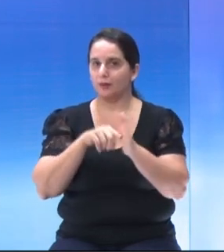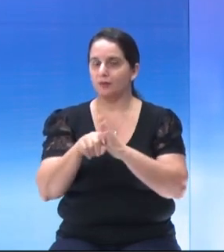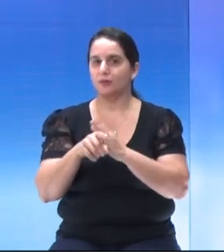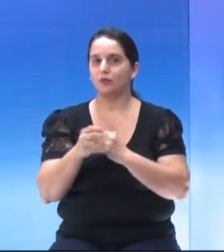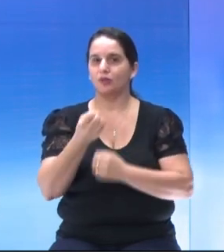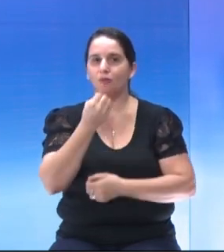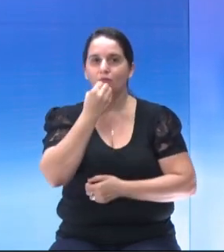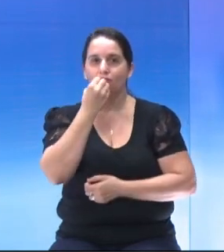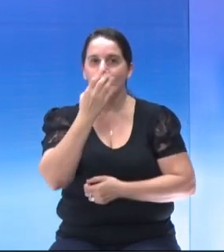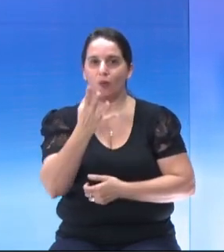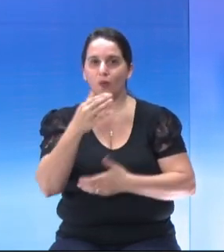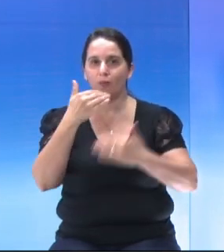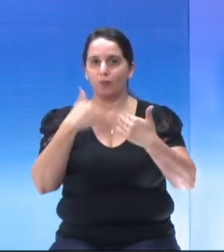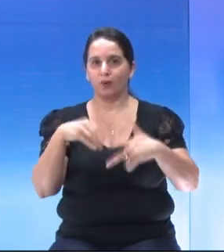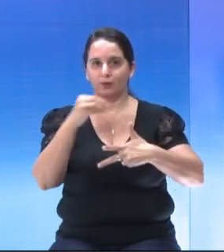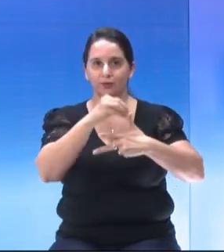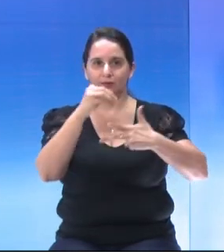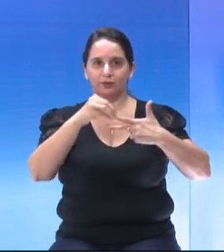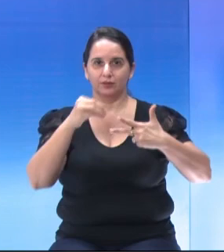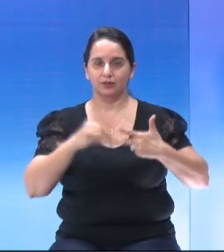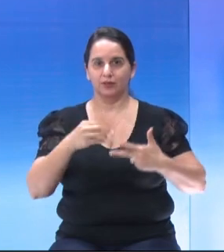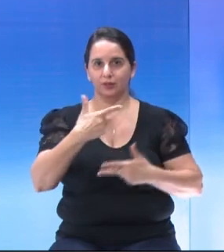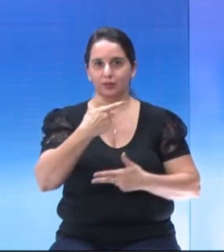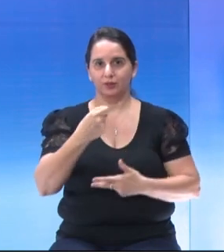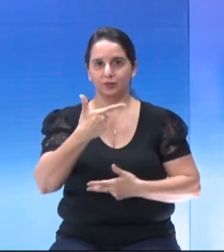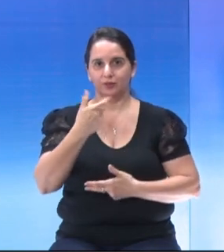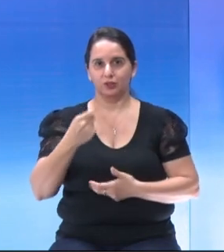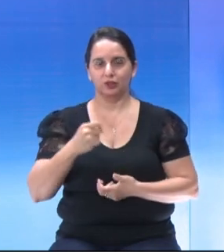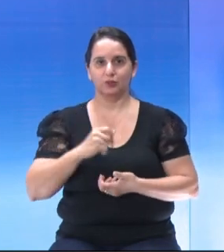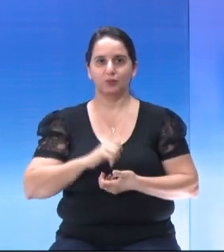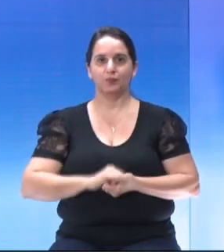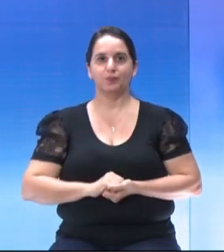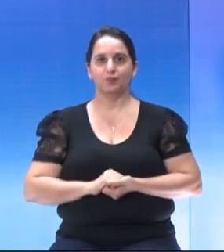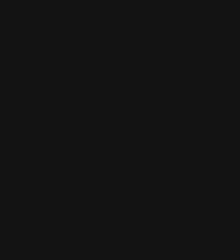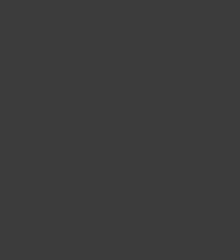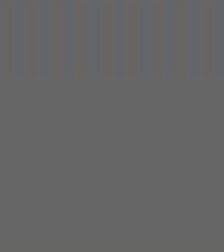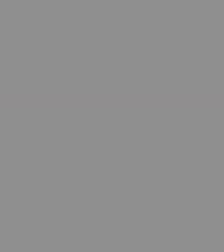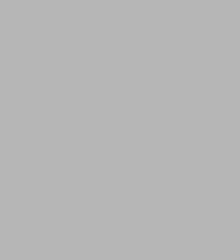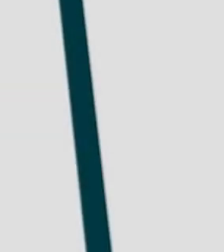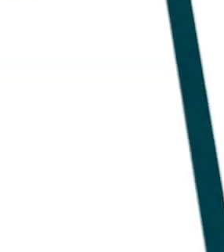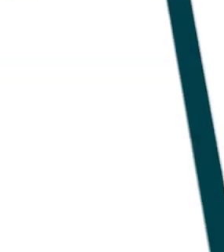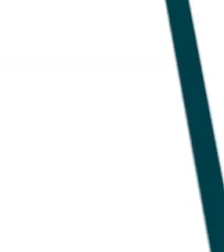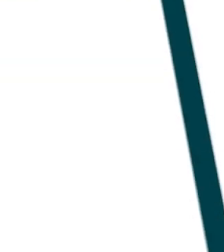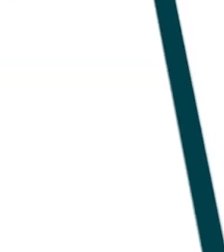dúvidas e desejo a você um ótimo Enem 2020. Muito obrigado.